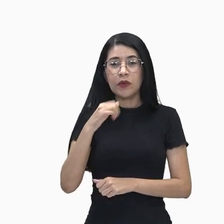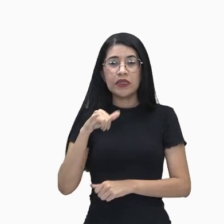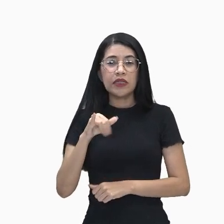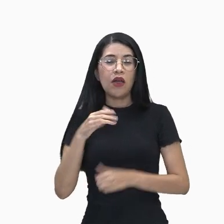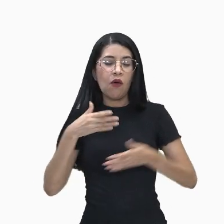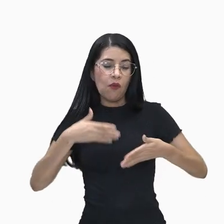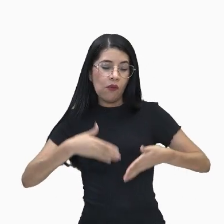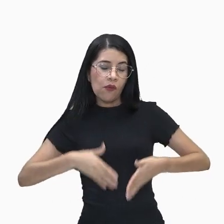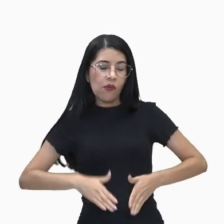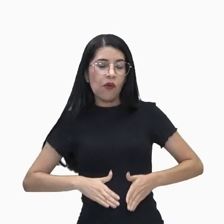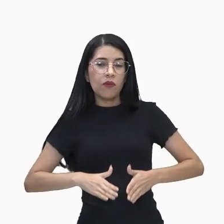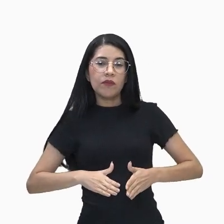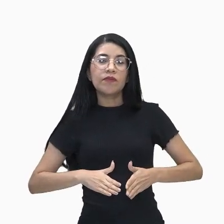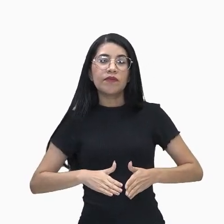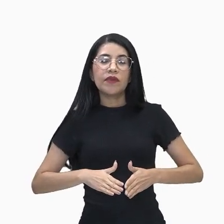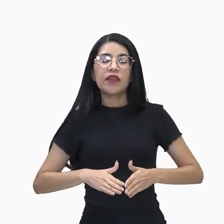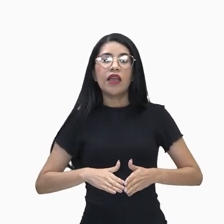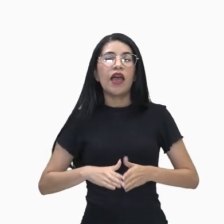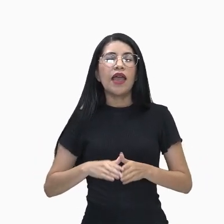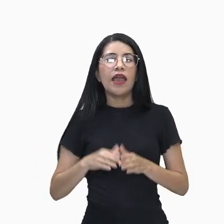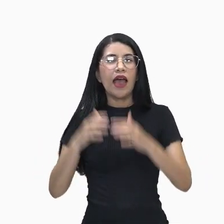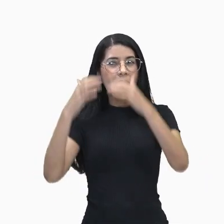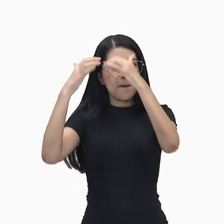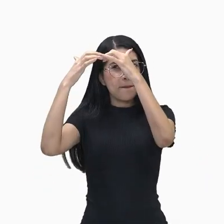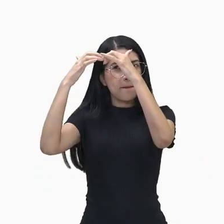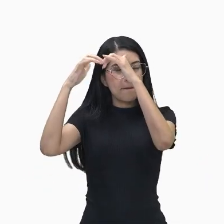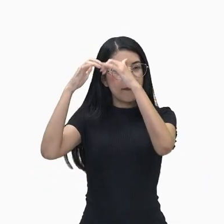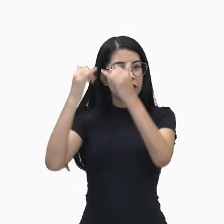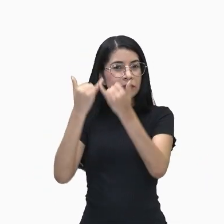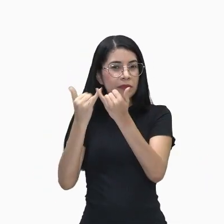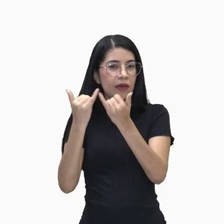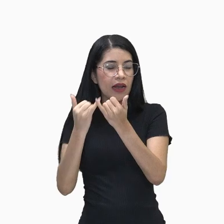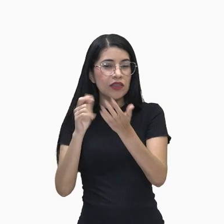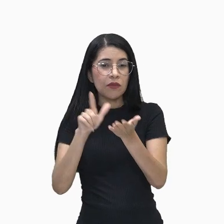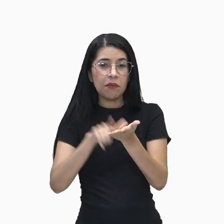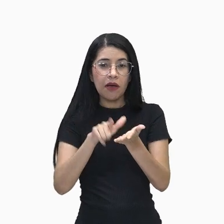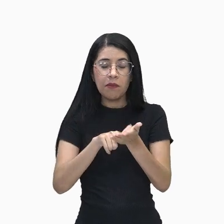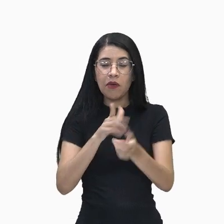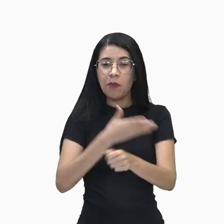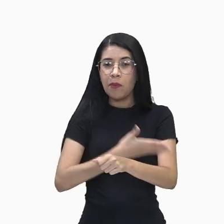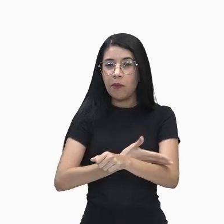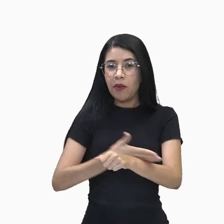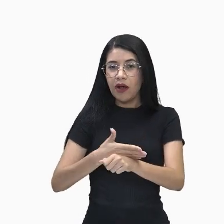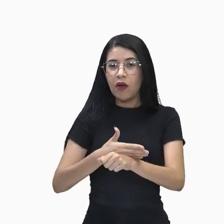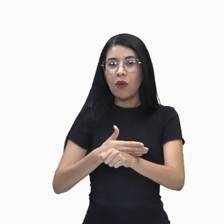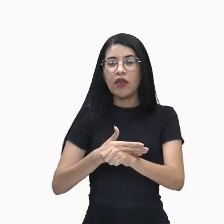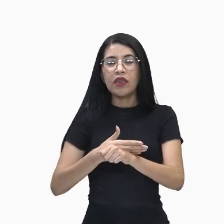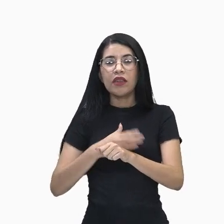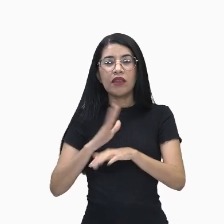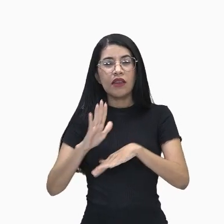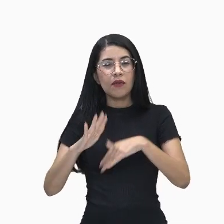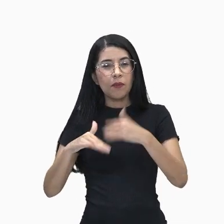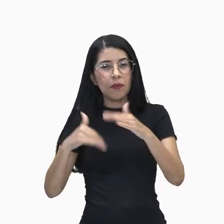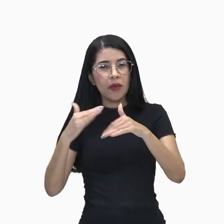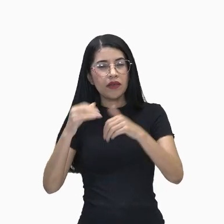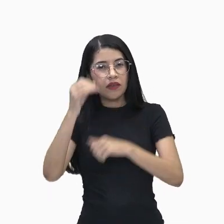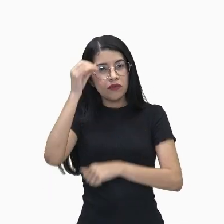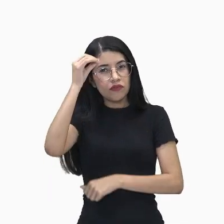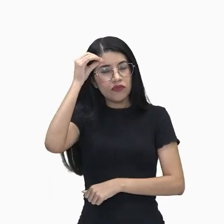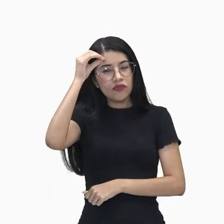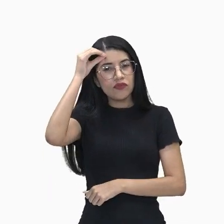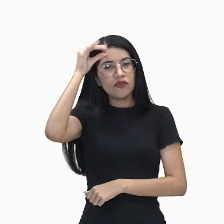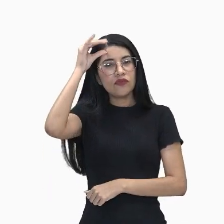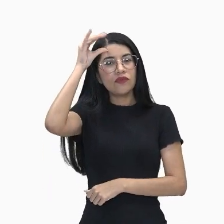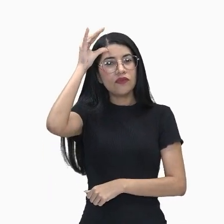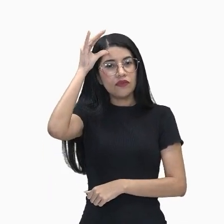um papel em branco que vai sendo preenchido conforme suas experiências. Esse aí é